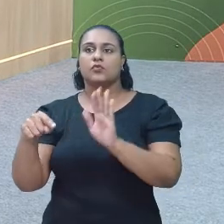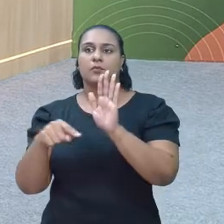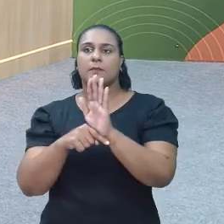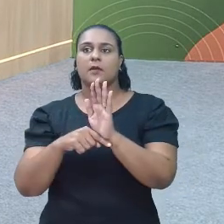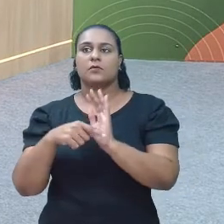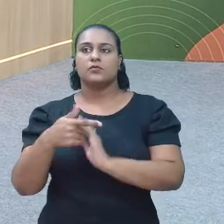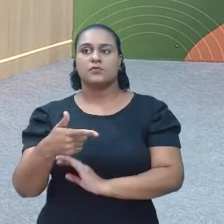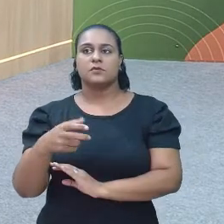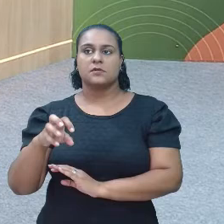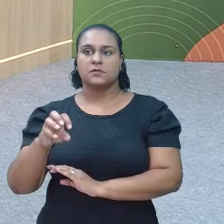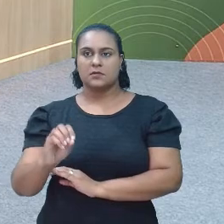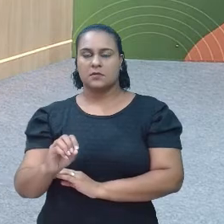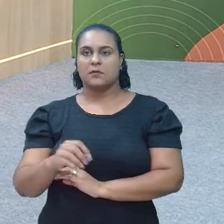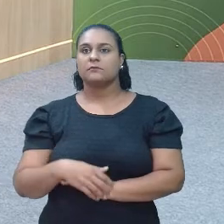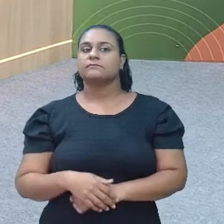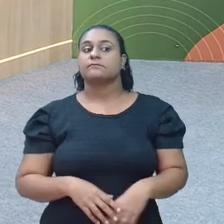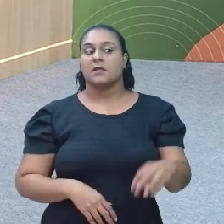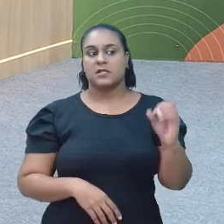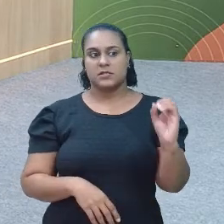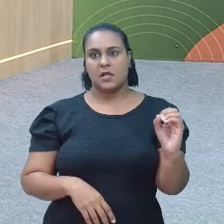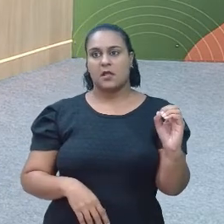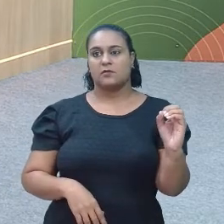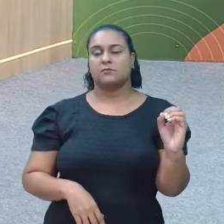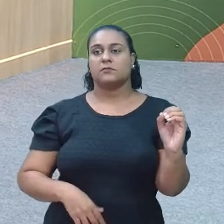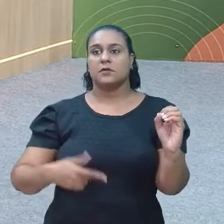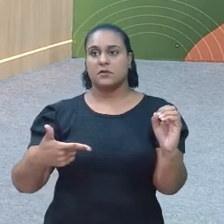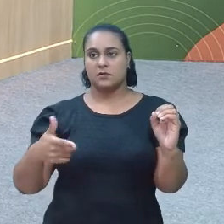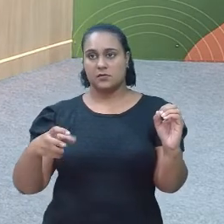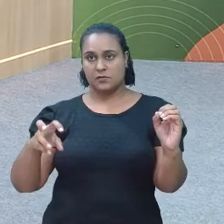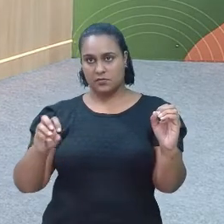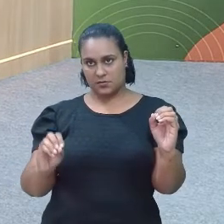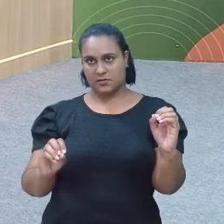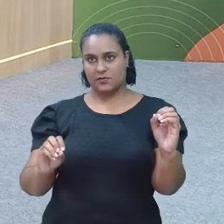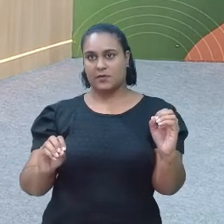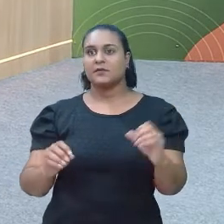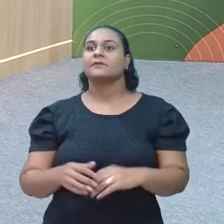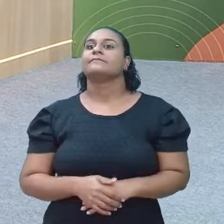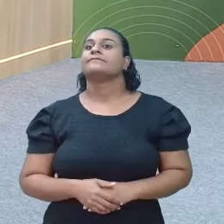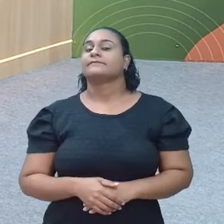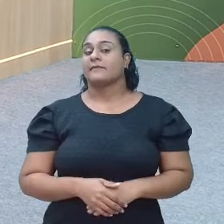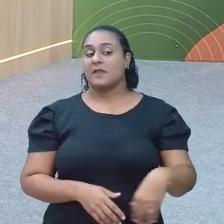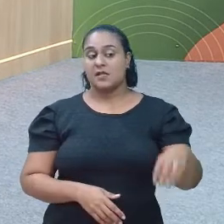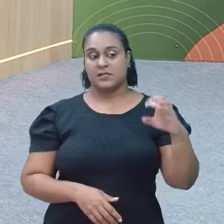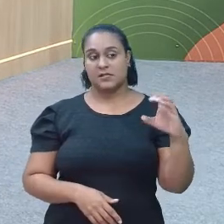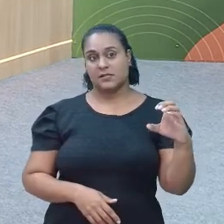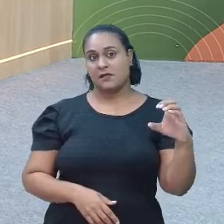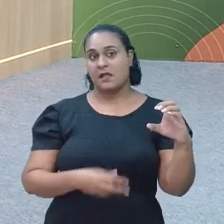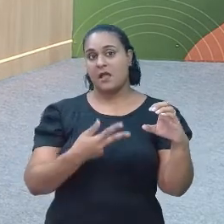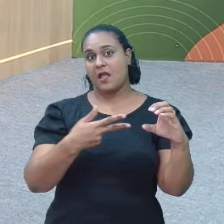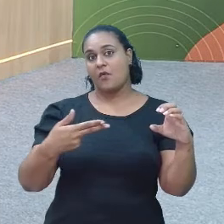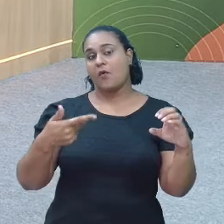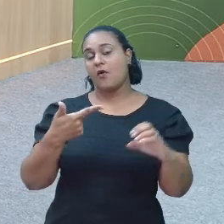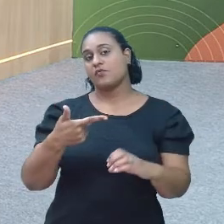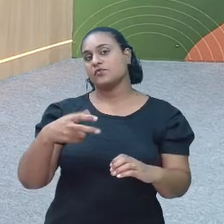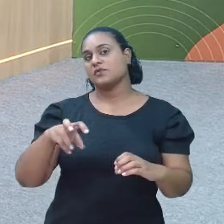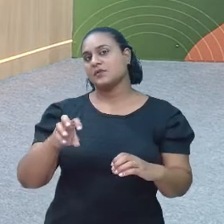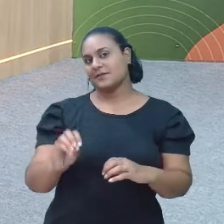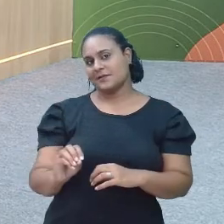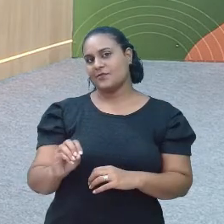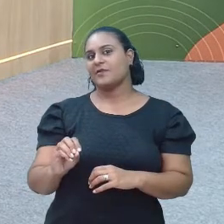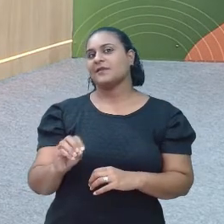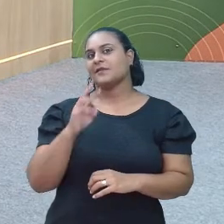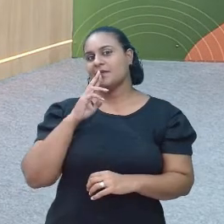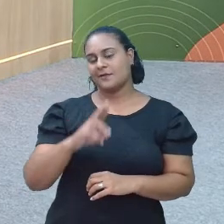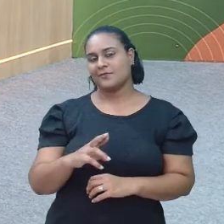250. C menos C dá 0, 500 menos 250, 250, e só vai restar para mim C igual